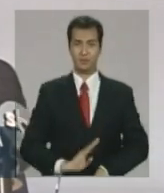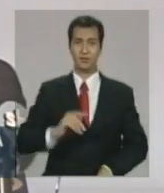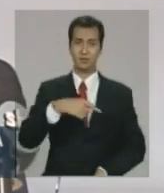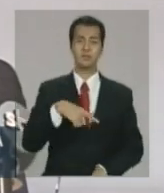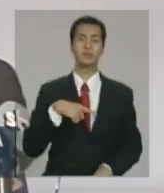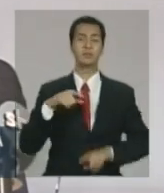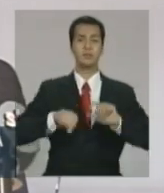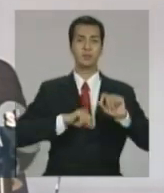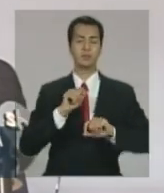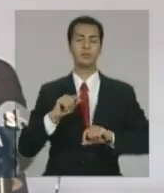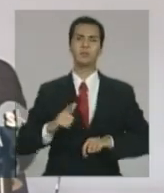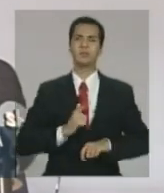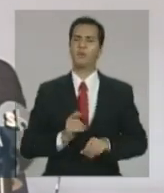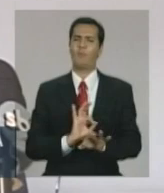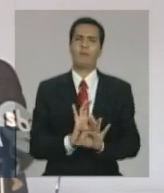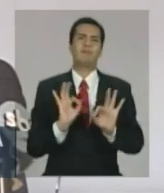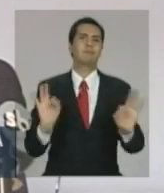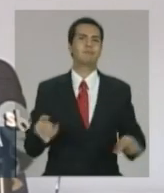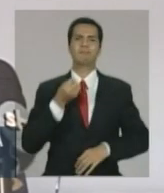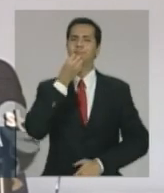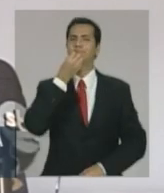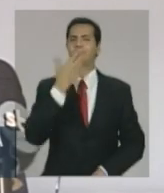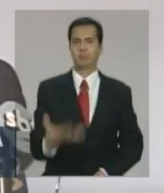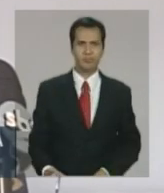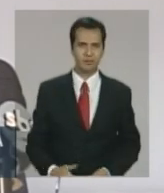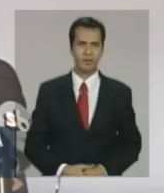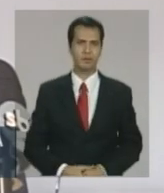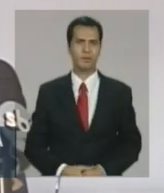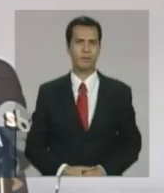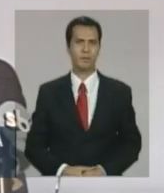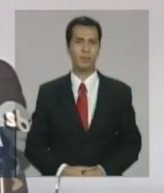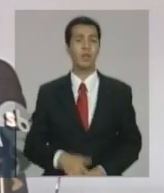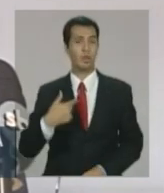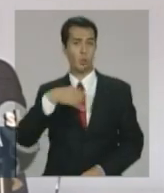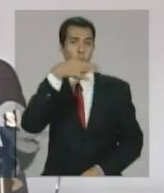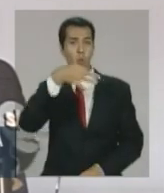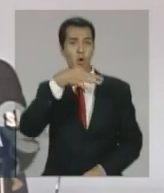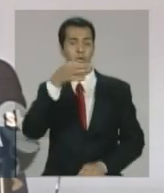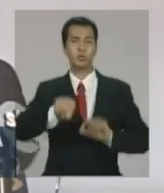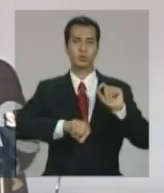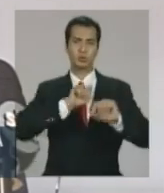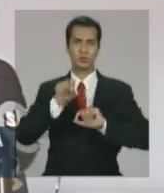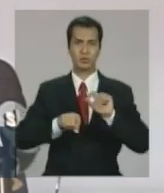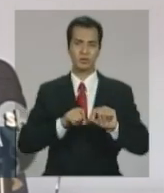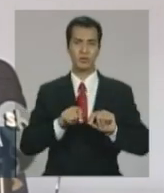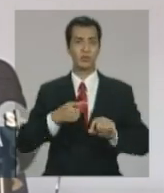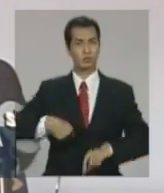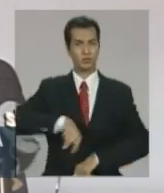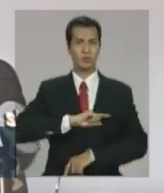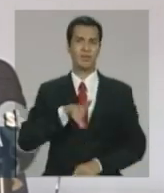com umas qualidades muito boas. Acho que a nossa democracia é madura.